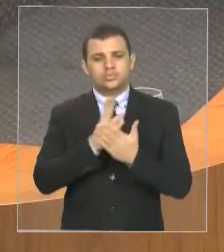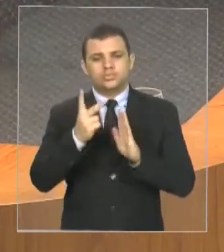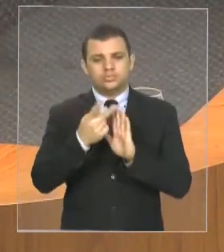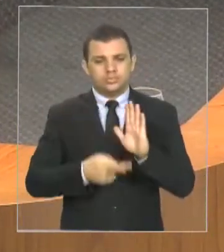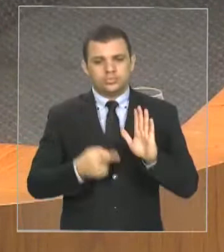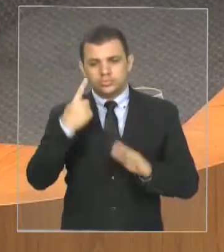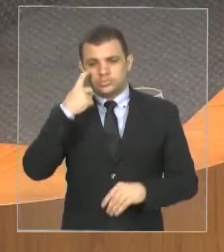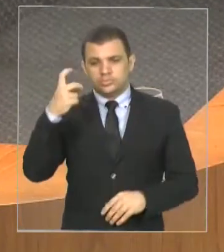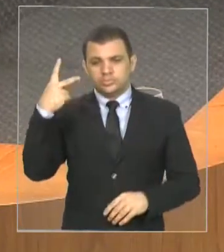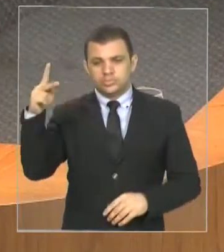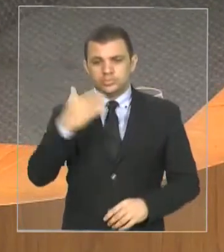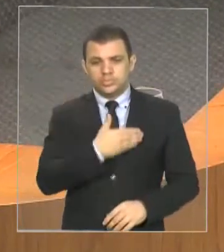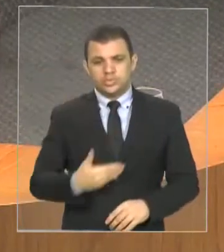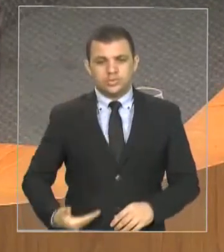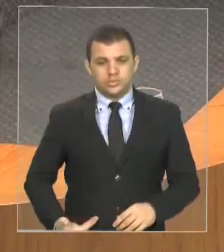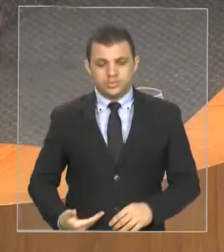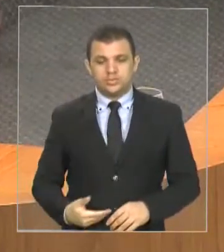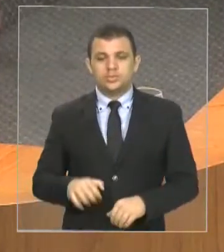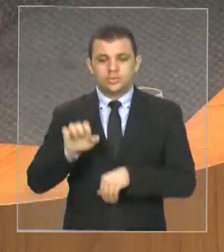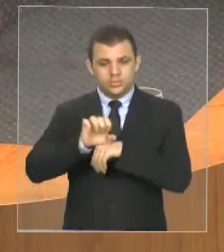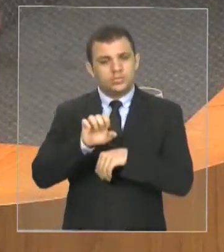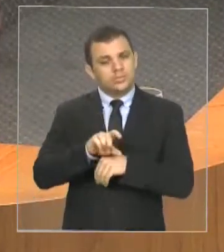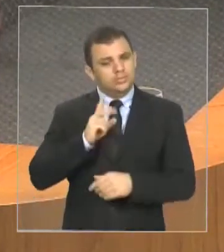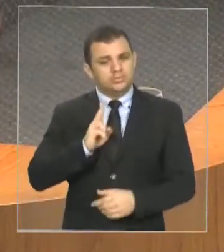apresentados pelo governador do estado, Flávio Dino.